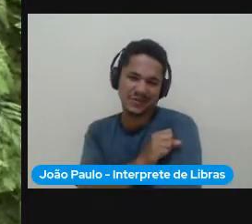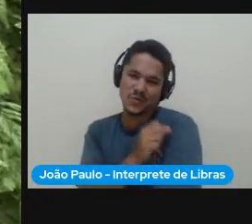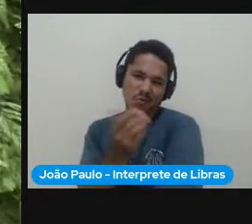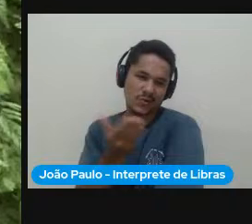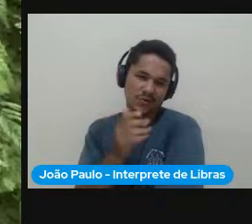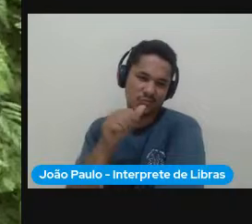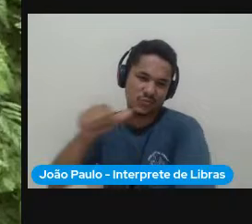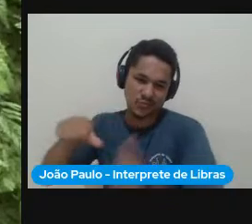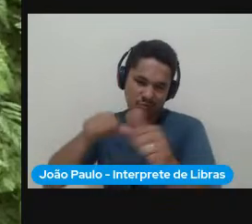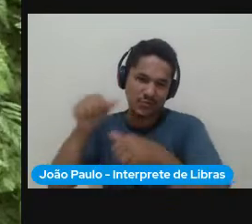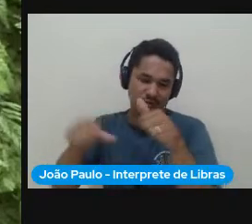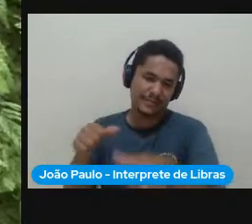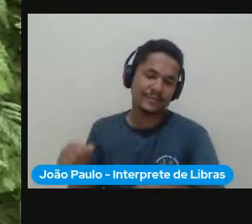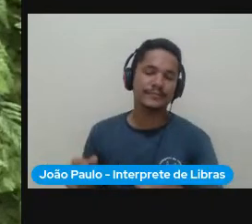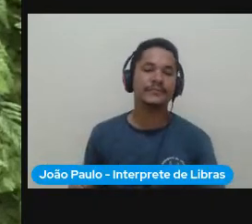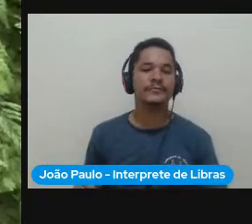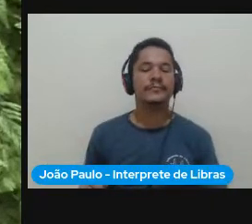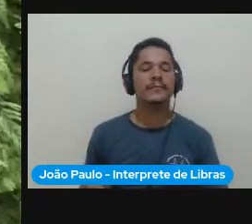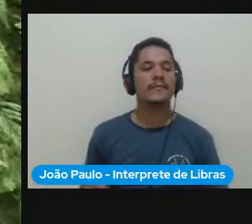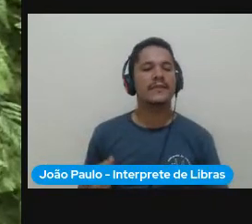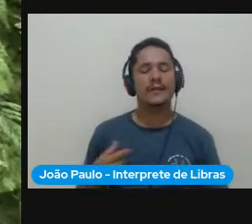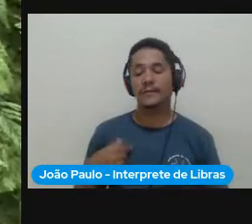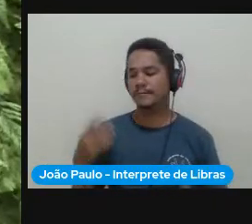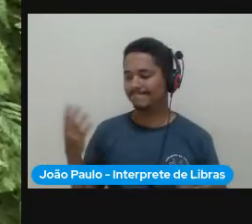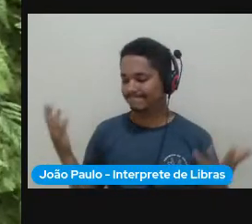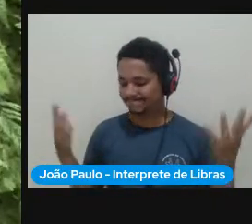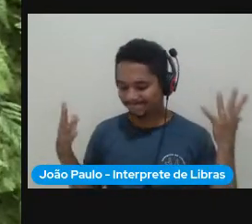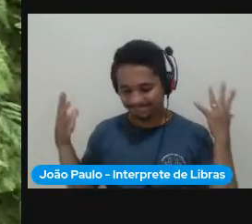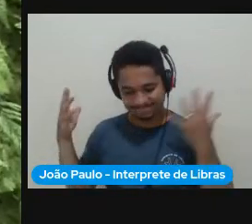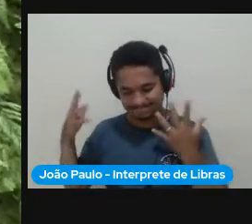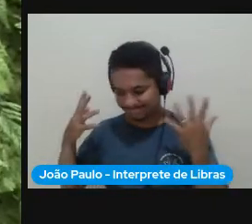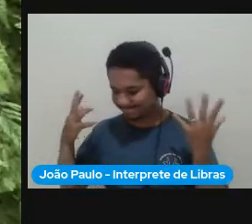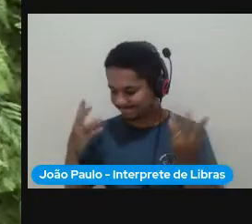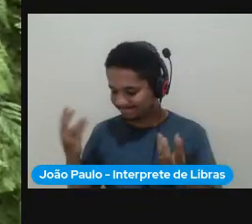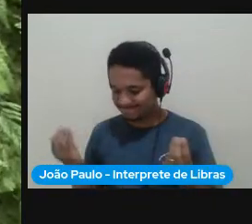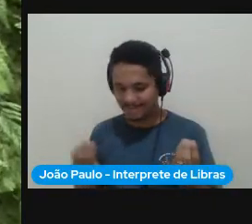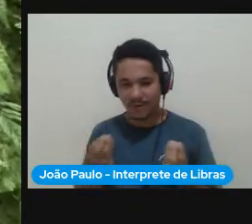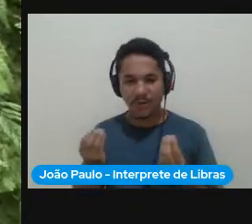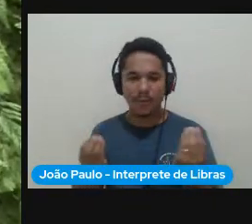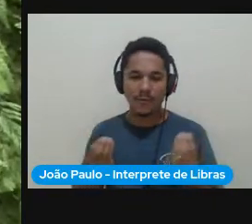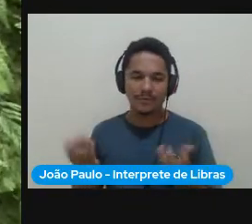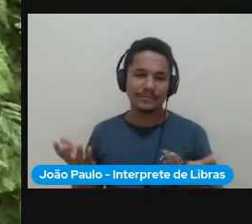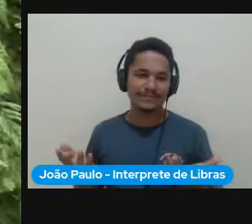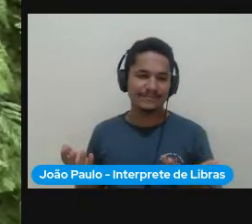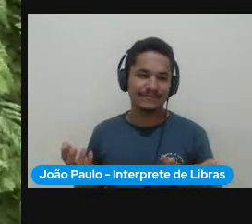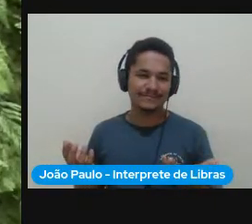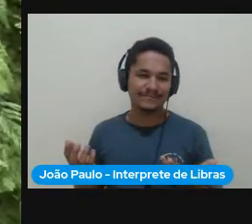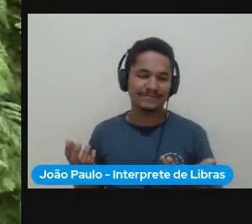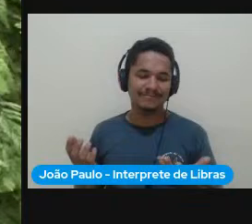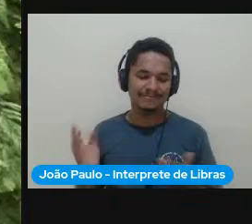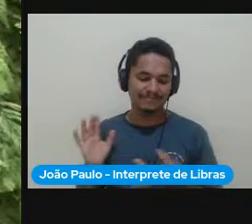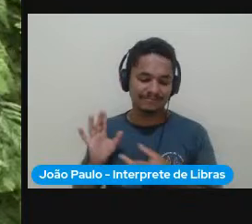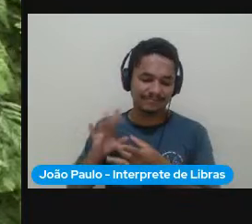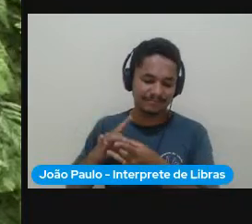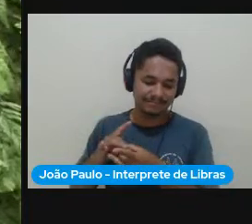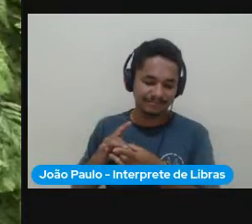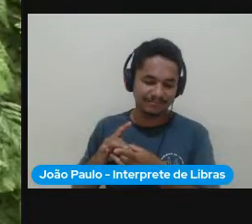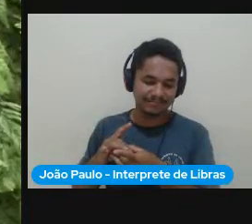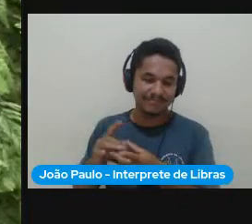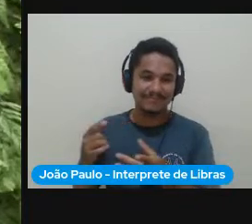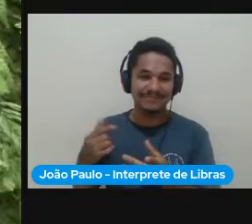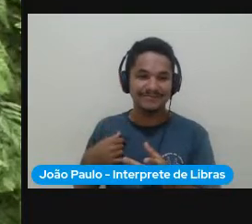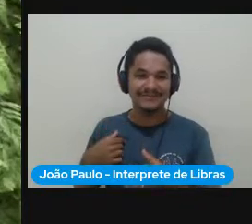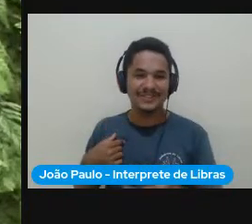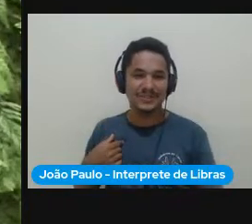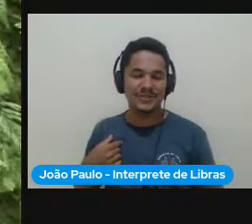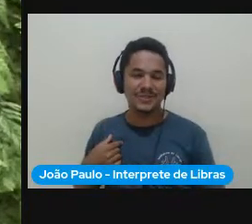Eu simplesmente me vi perdida, completamente desconectada de todos os meus colegas